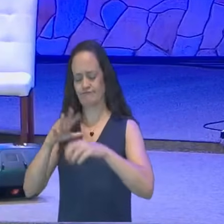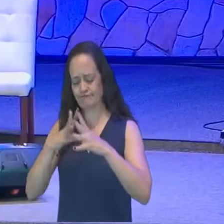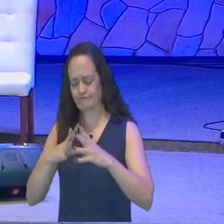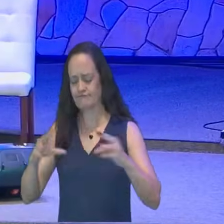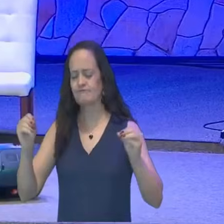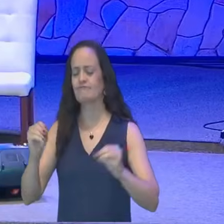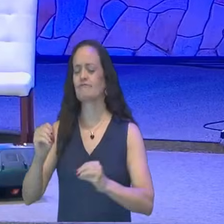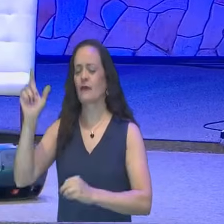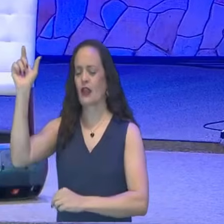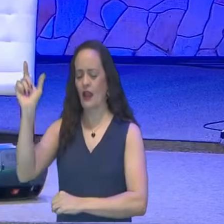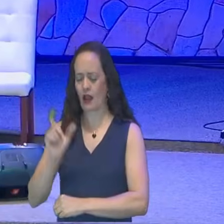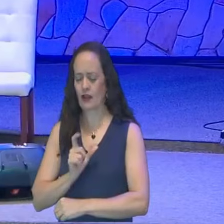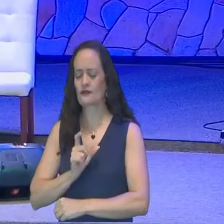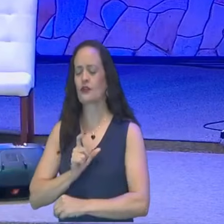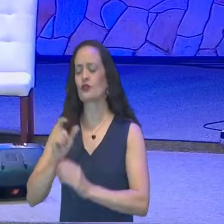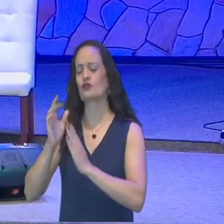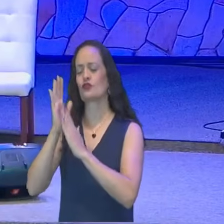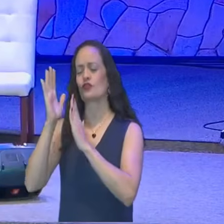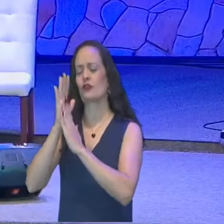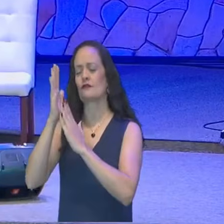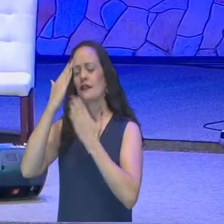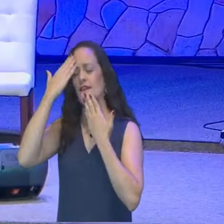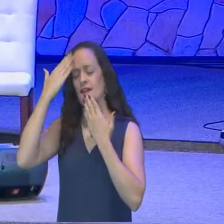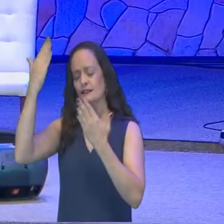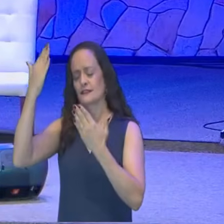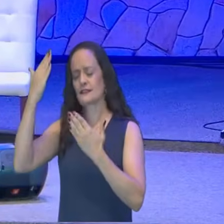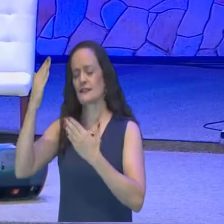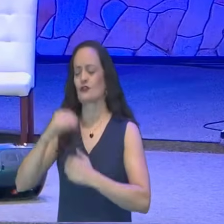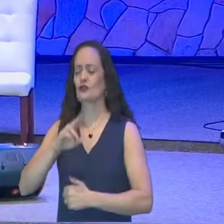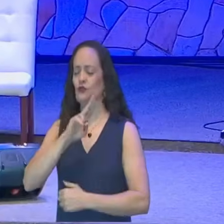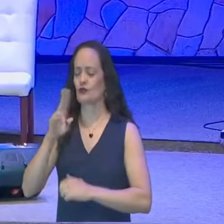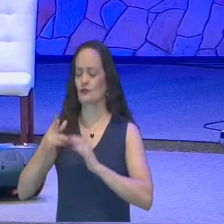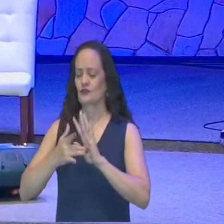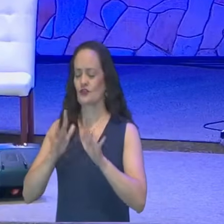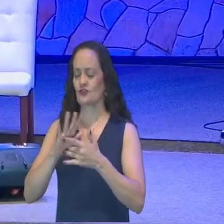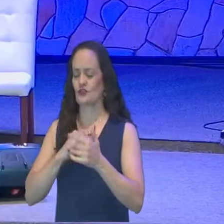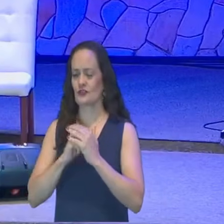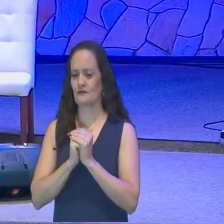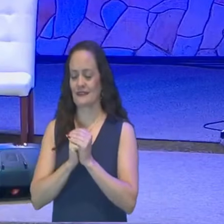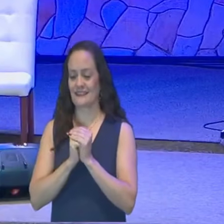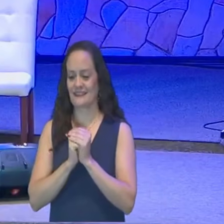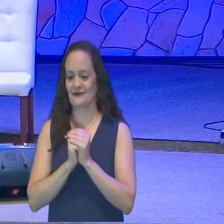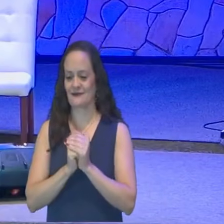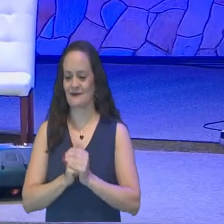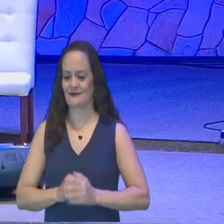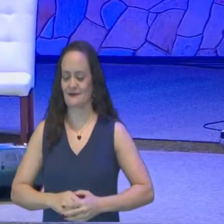da tua palavra. Nós te louvamos e te agradecemos, em nome de Jesus. Amém.